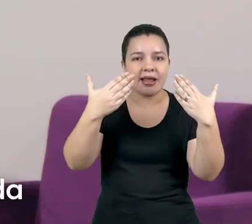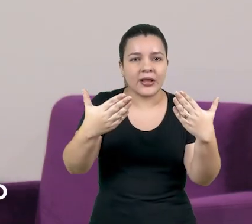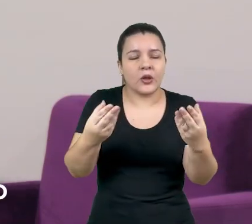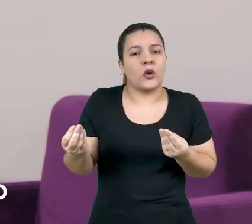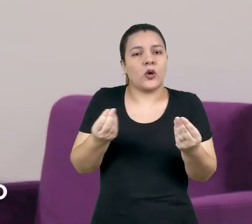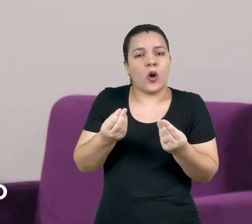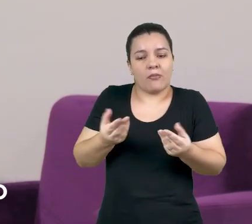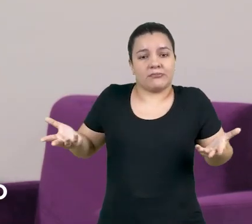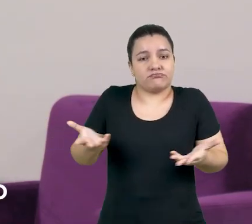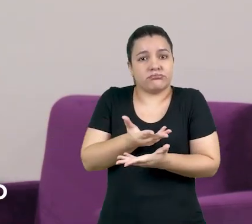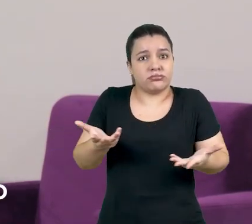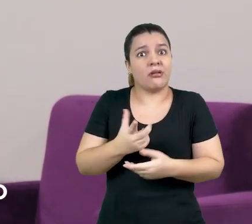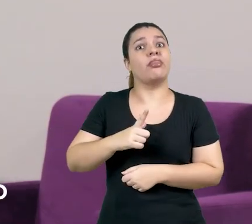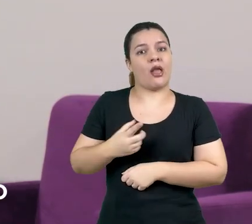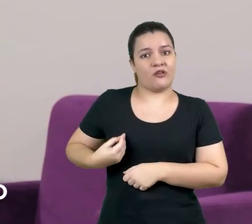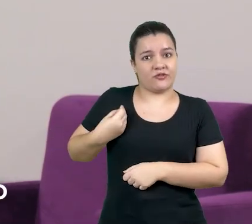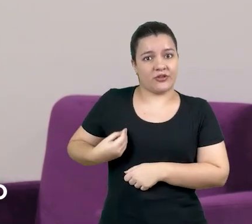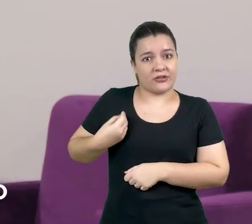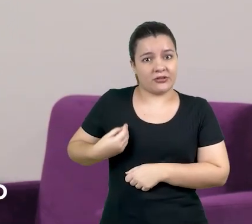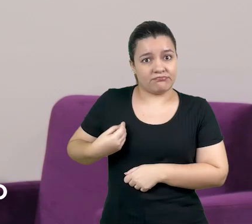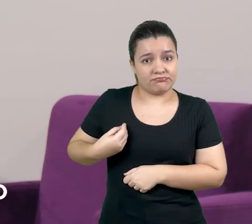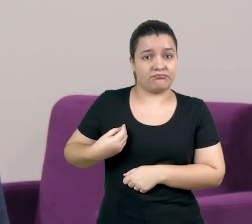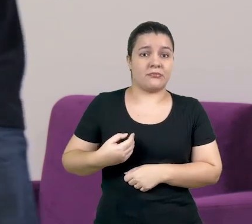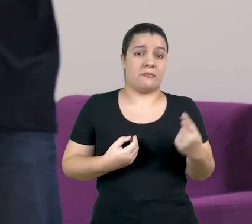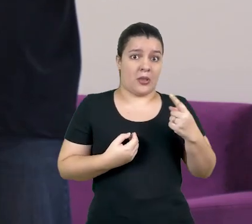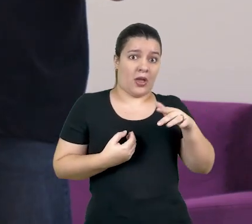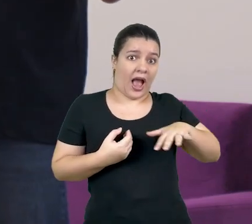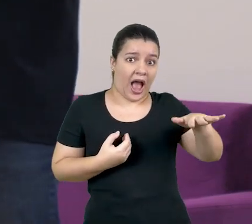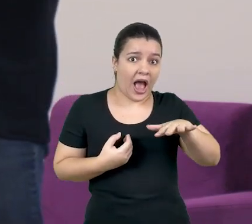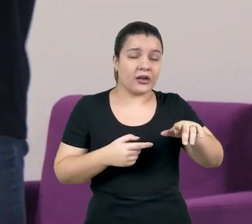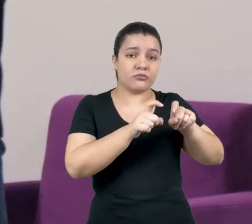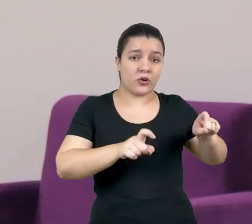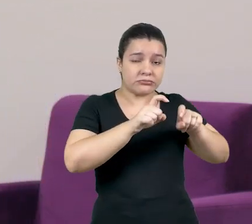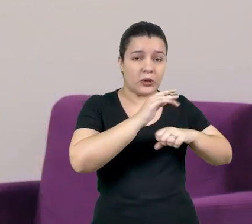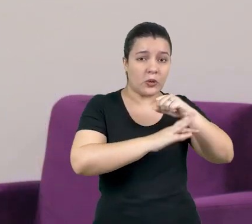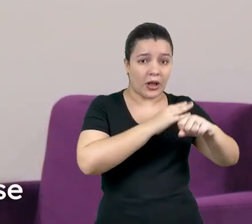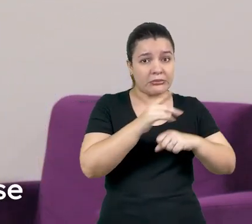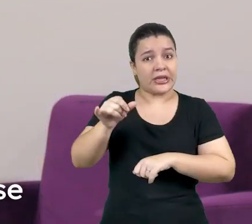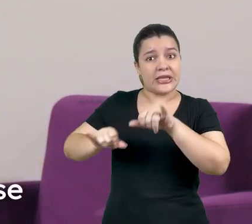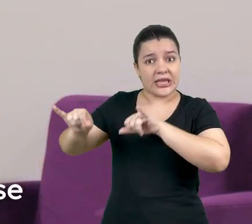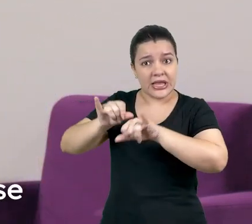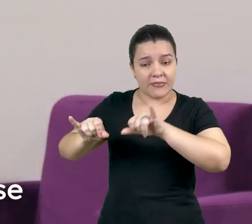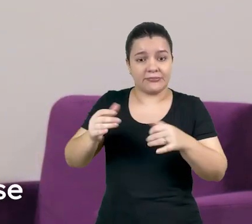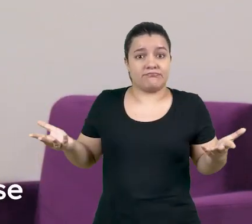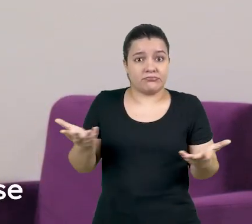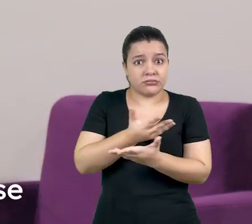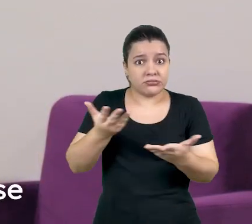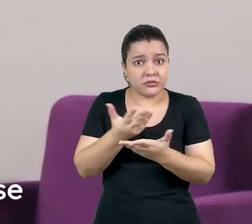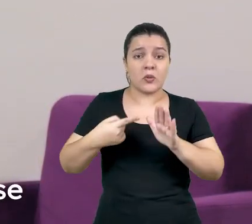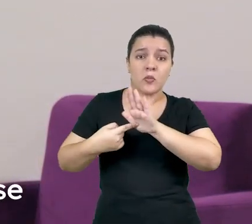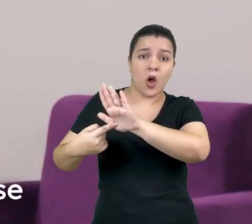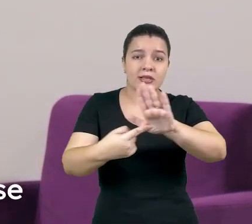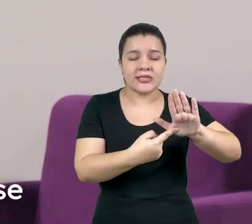pouco da interação que existe entre a computação quântica e a química. Mostrar um pouco para